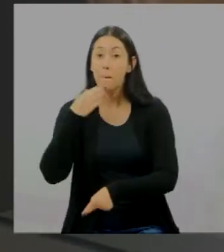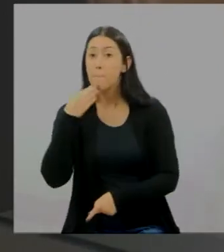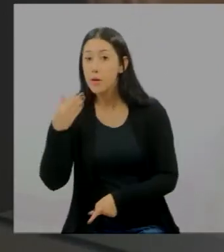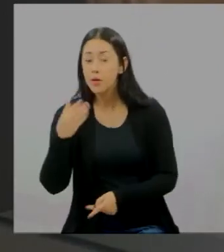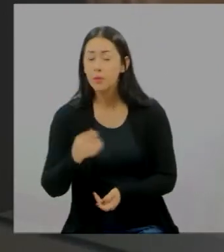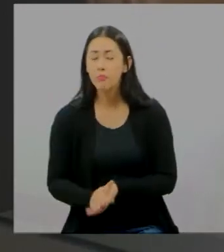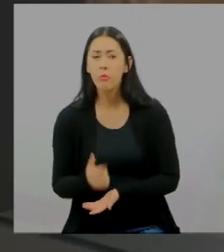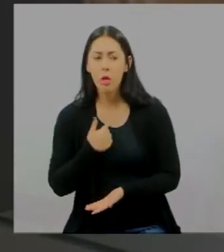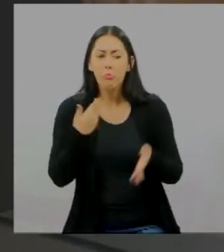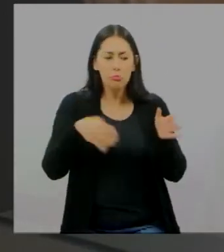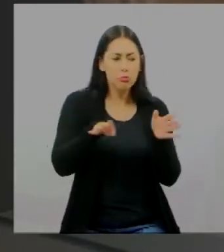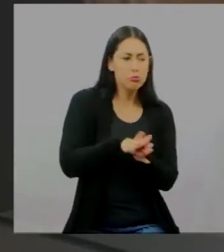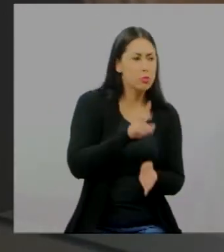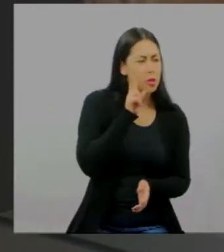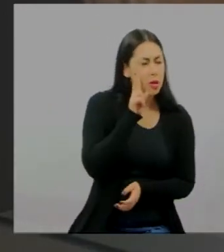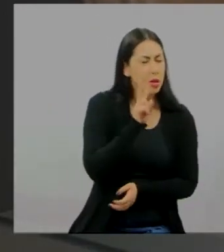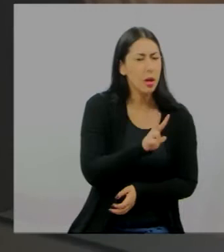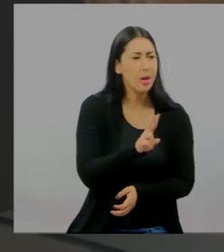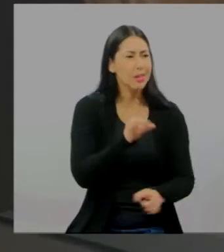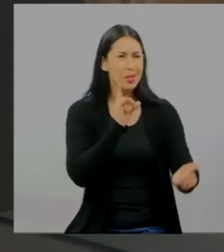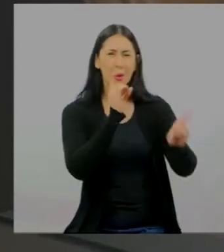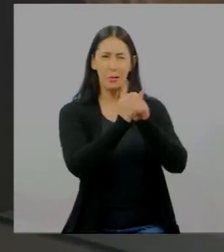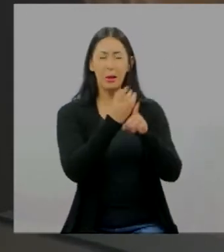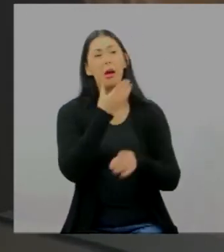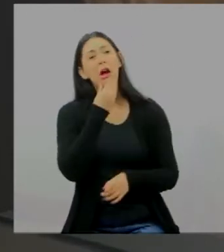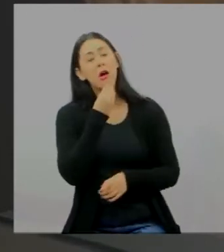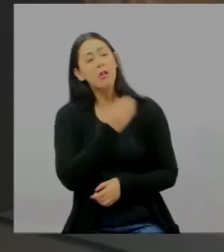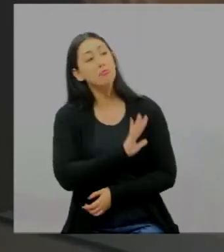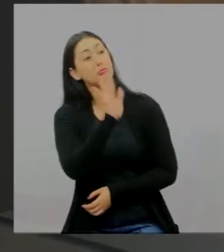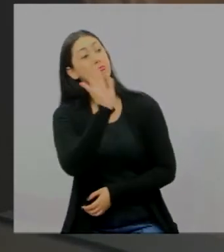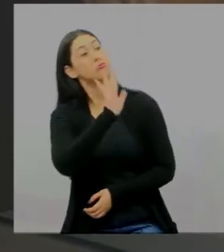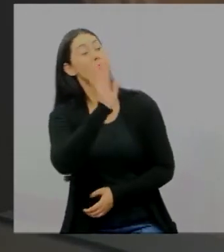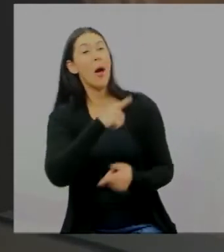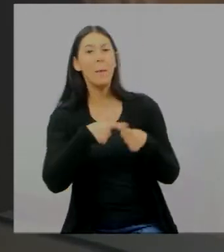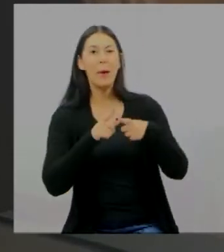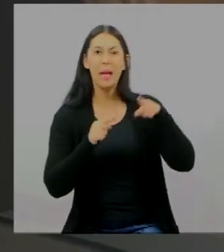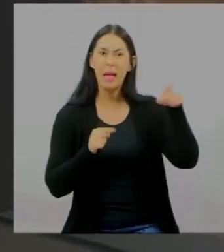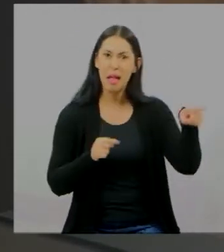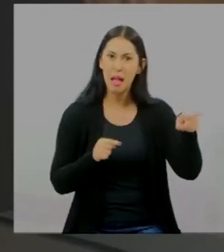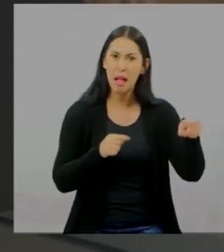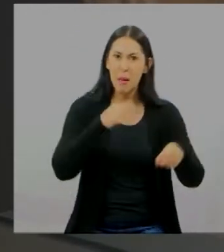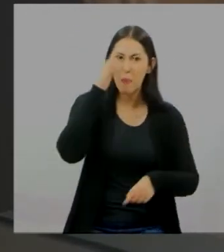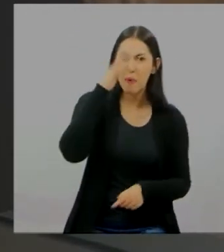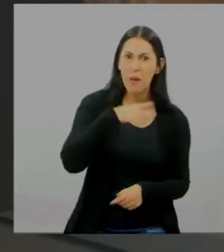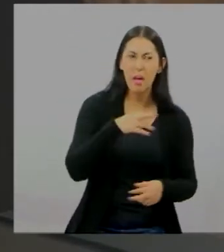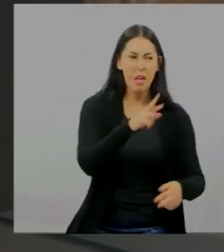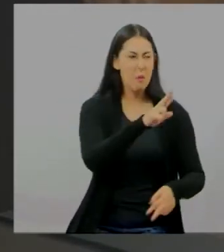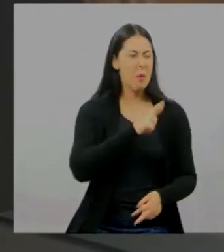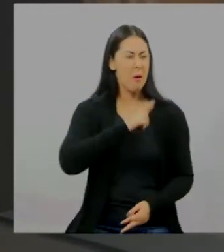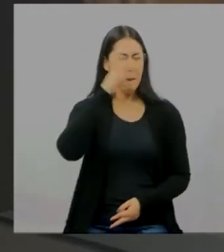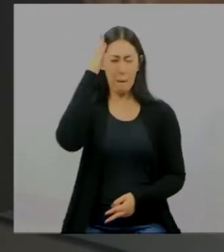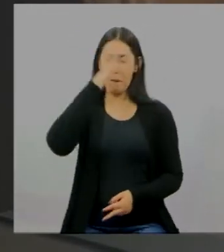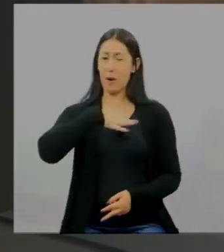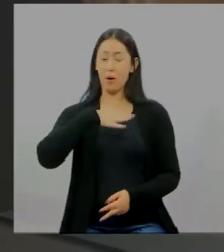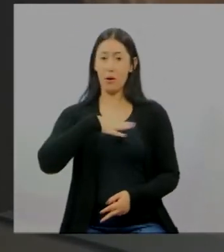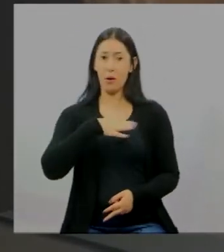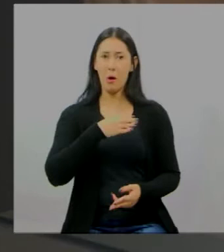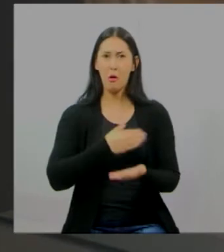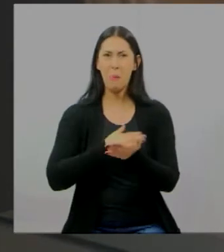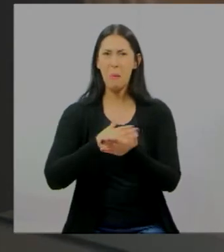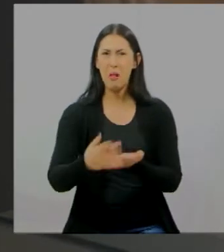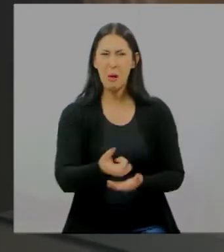caído. Cheguei lá, eu me deparei com ele, onde cumprimentei, e ele, mal educado, me respondeu muito mal e me